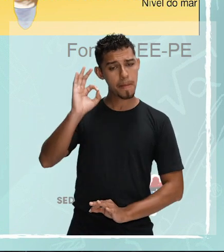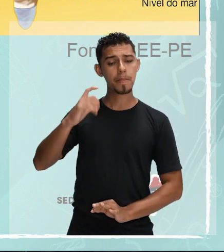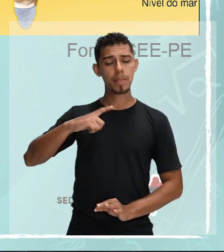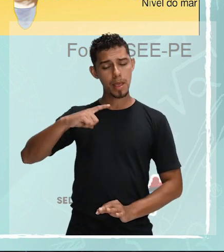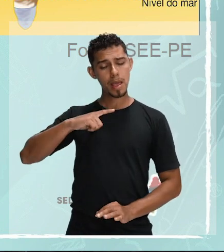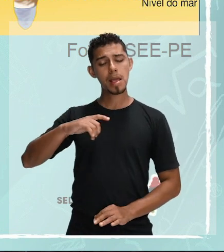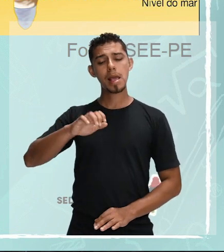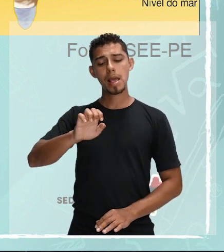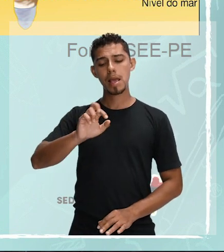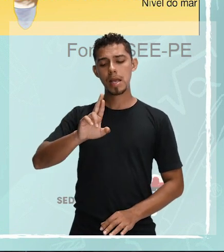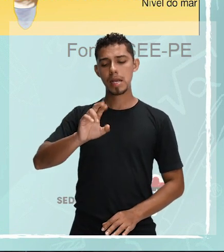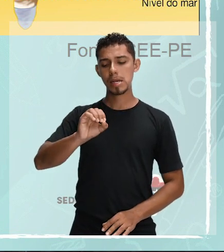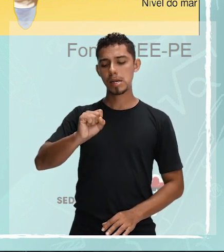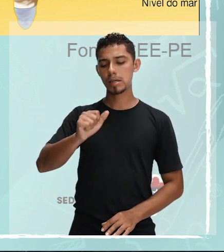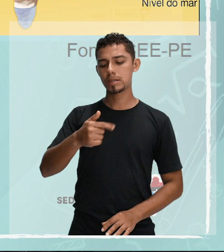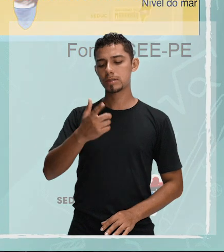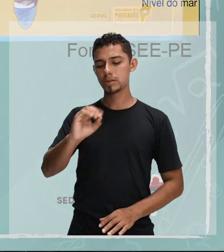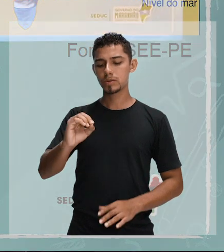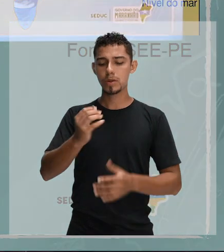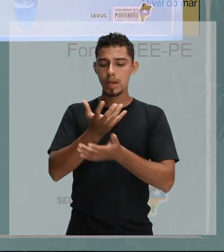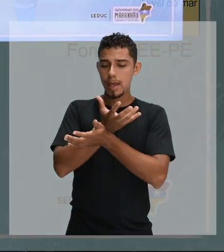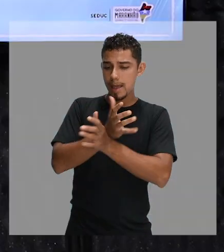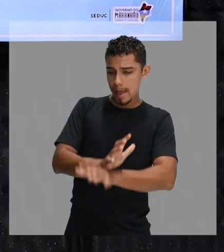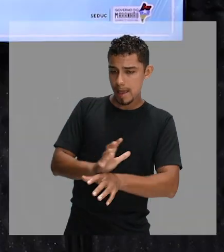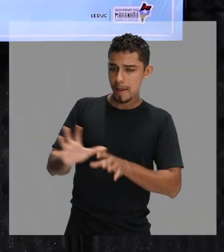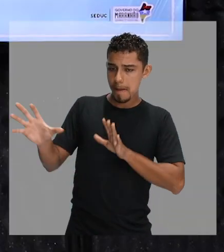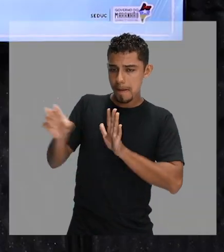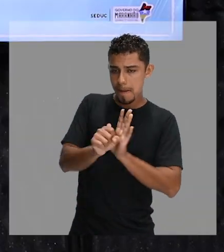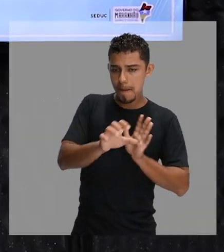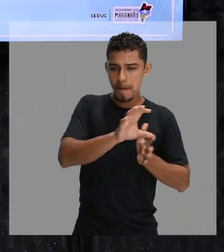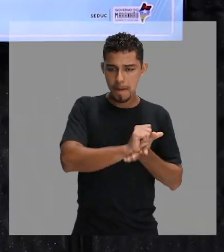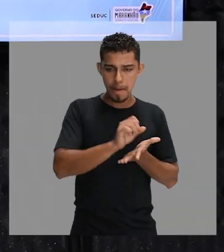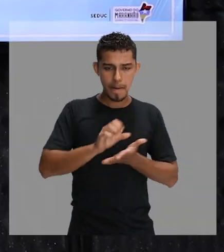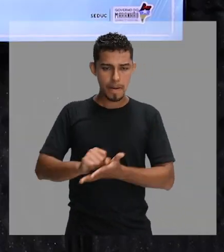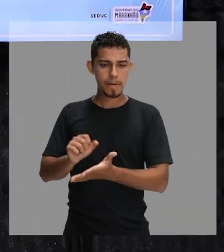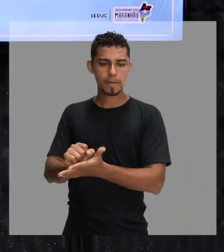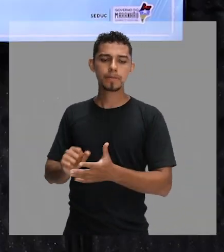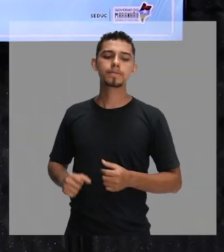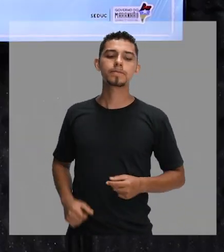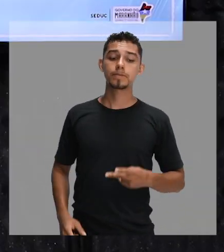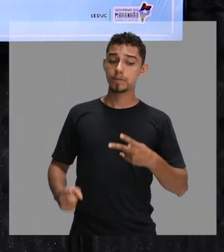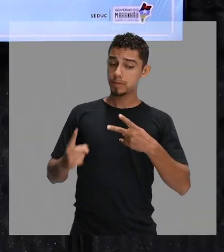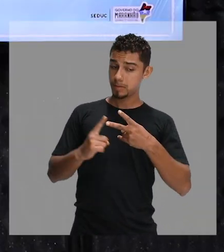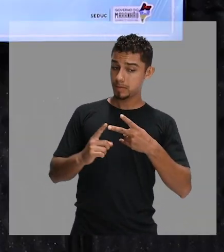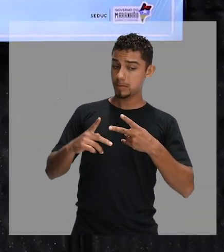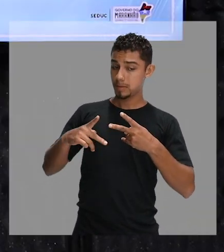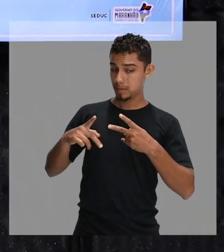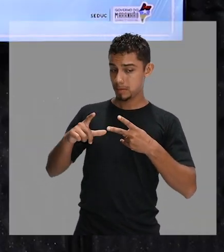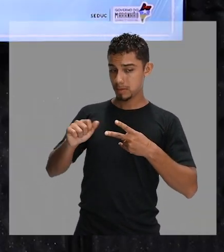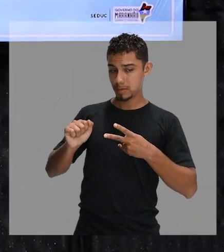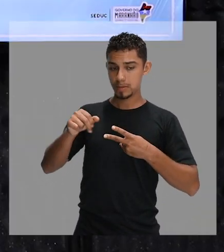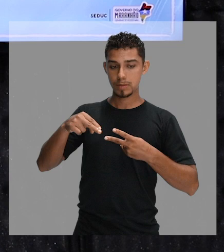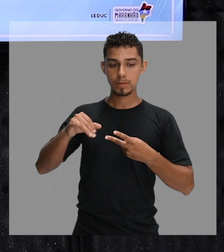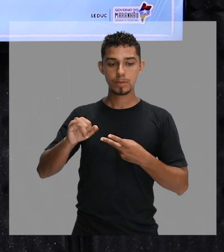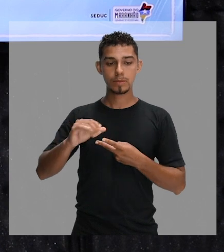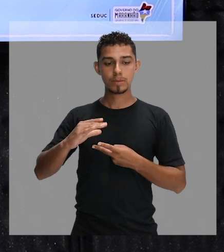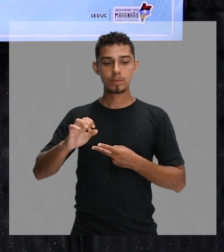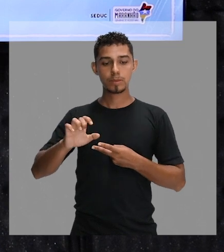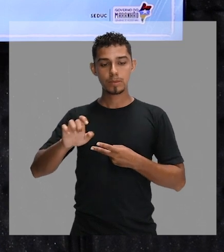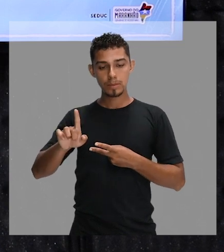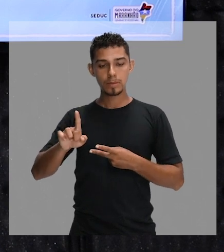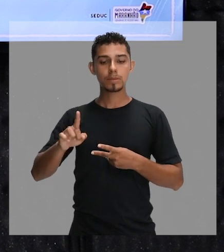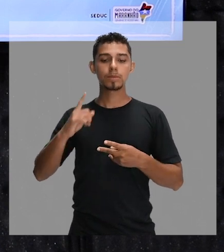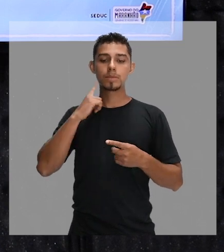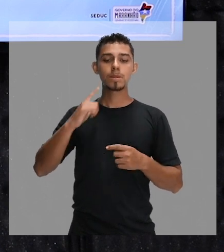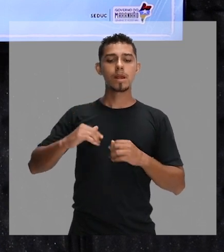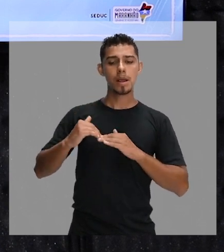de erosão, de quebra, transporte e acúmulo de sedimentos. As planícies, elas possuem